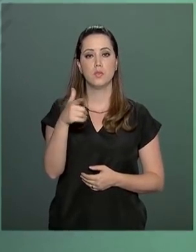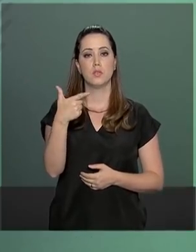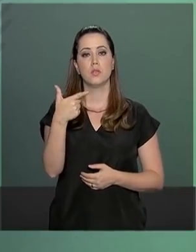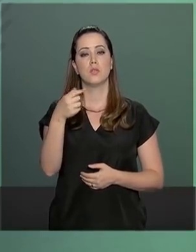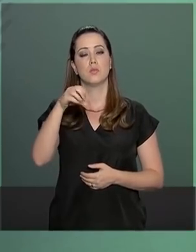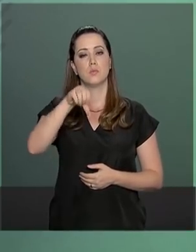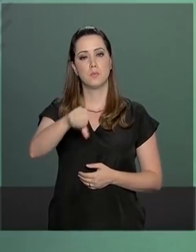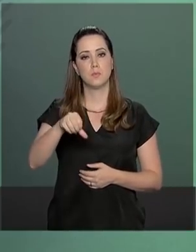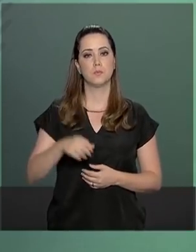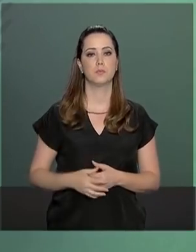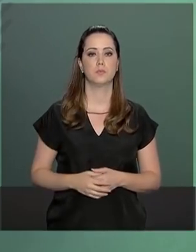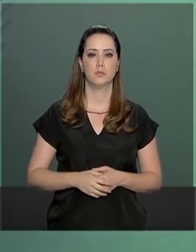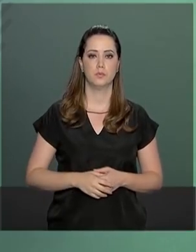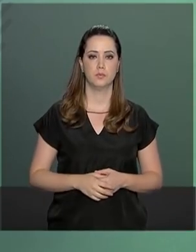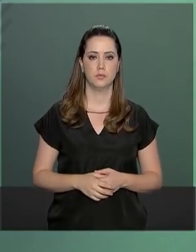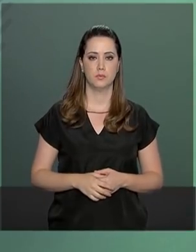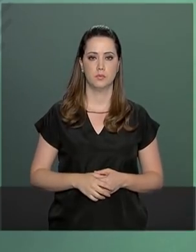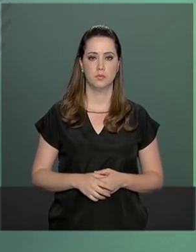2019